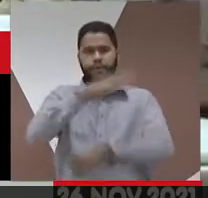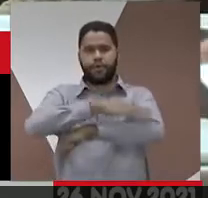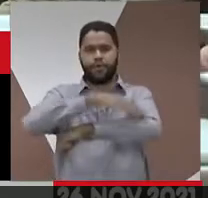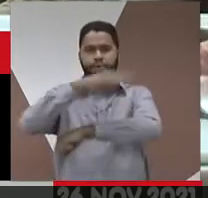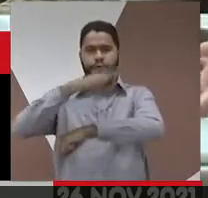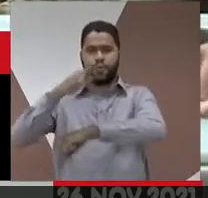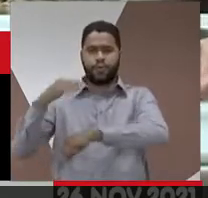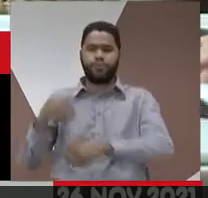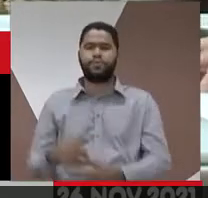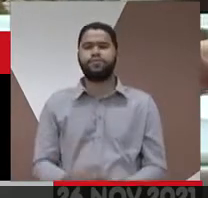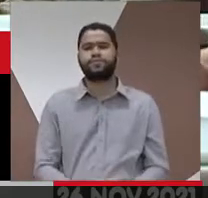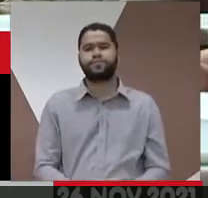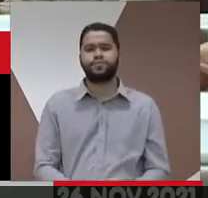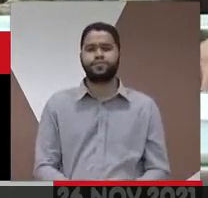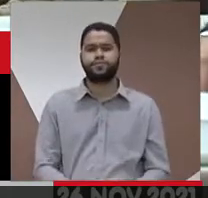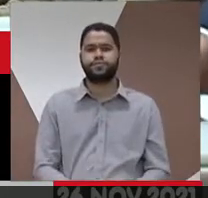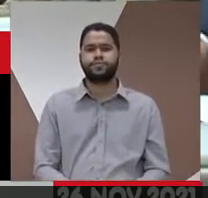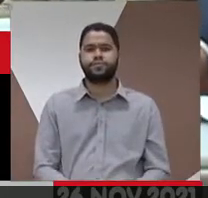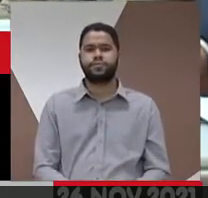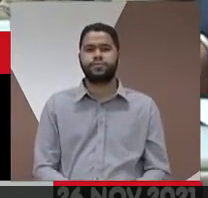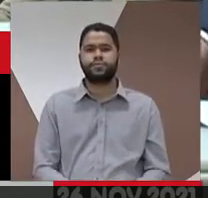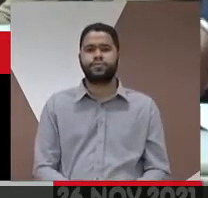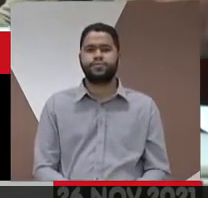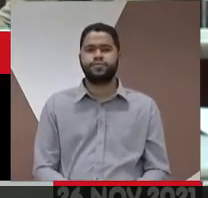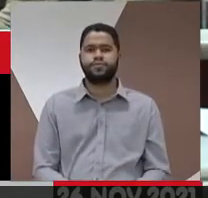Melo Barcelos.